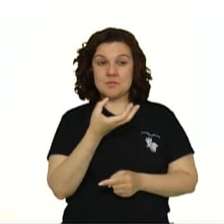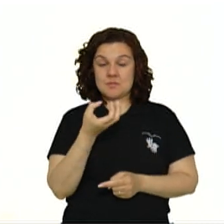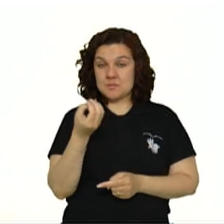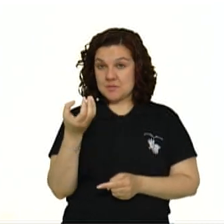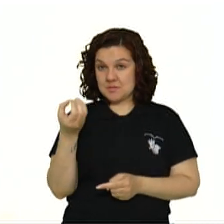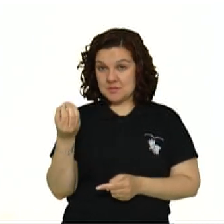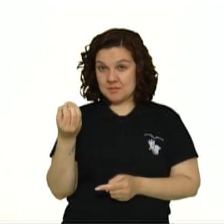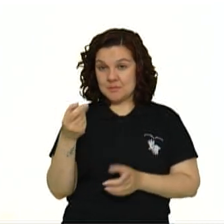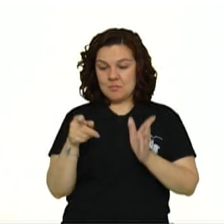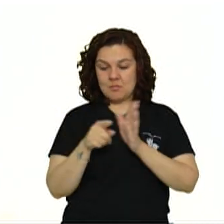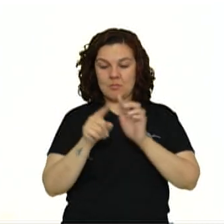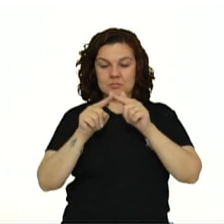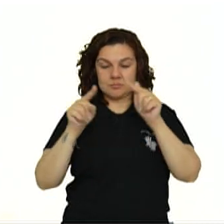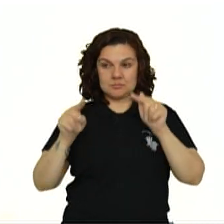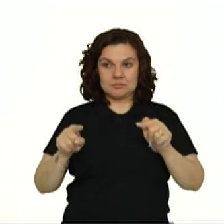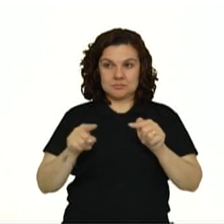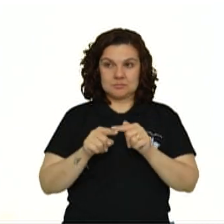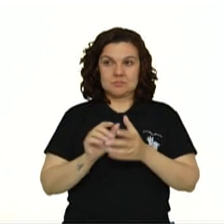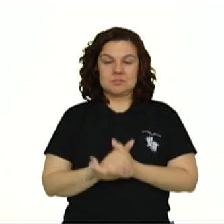1.600 do quadrado,